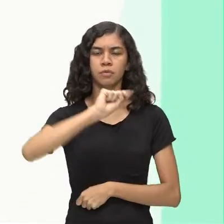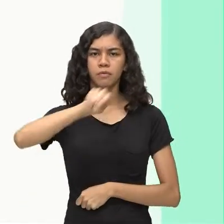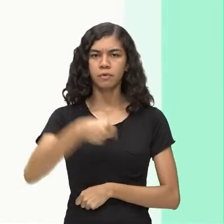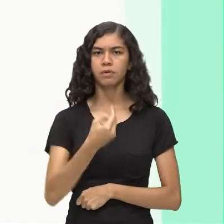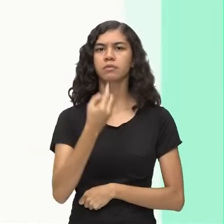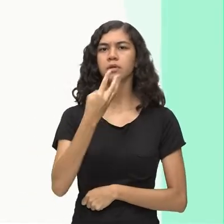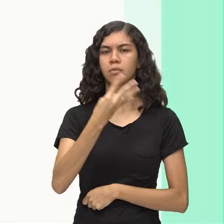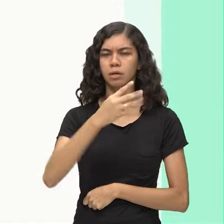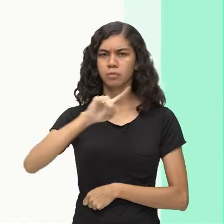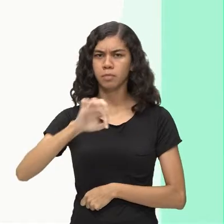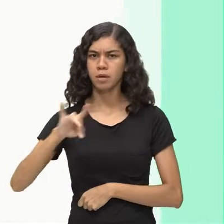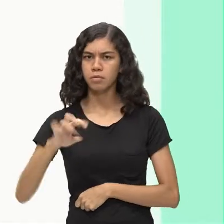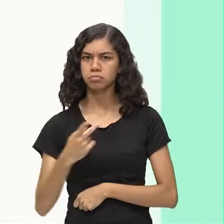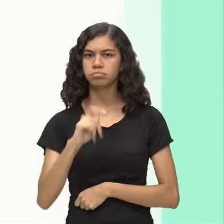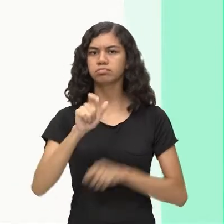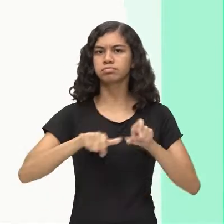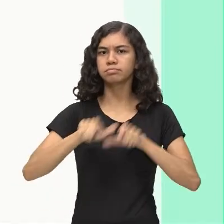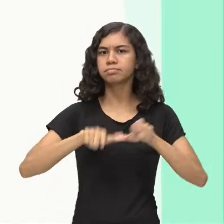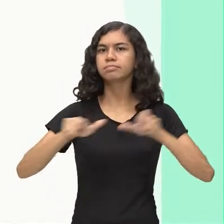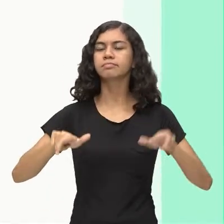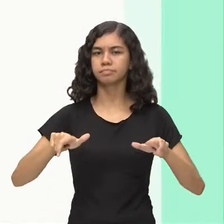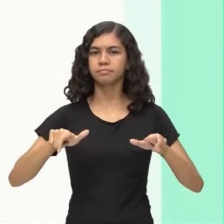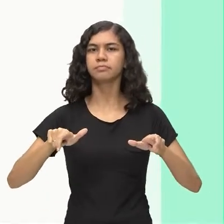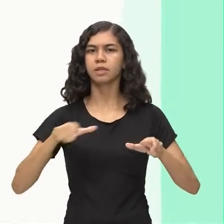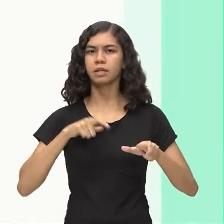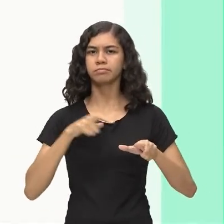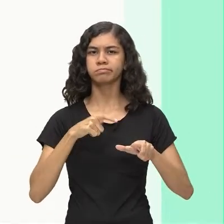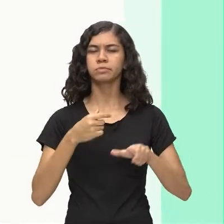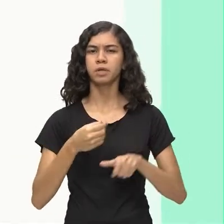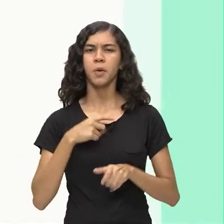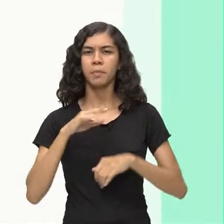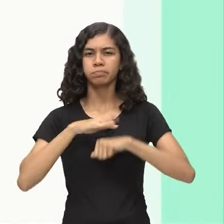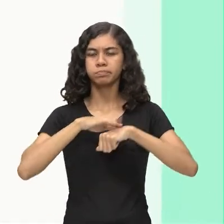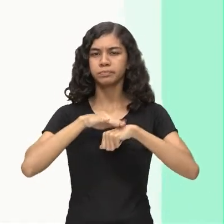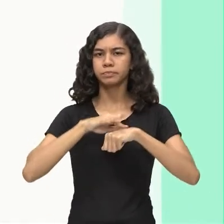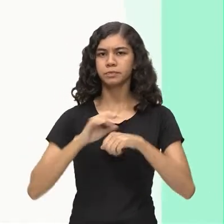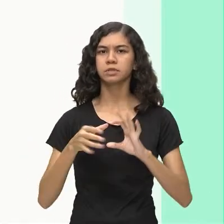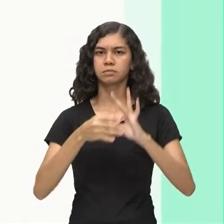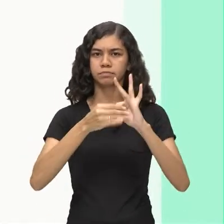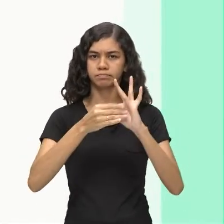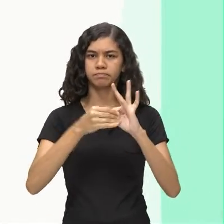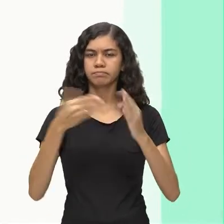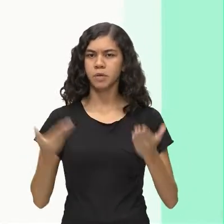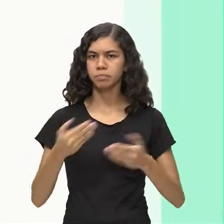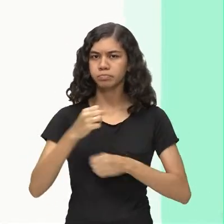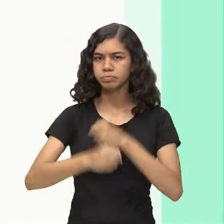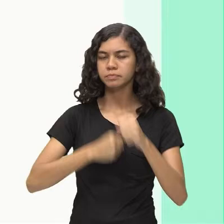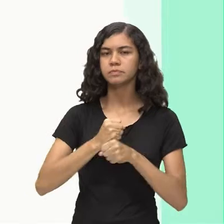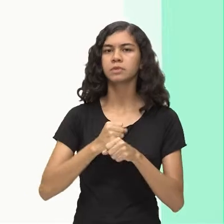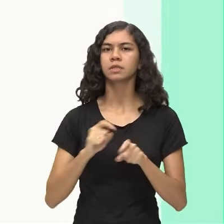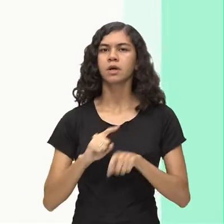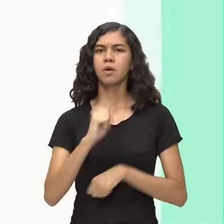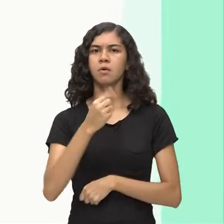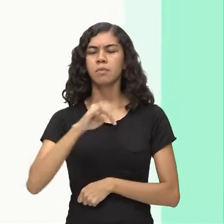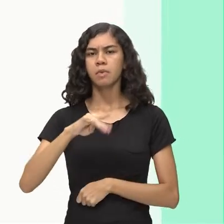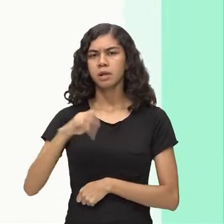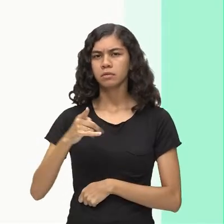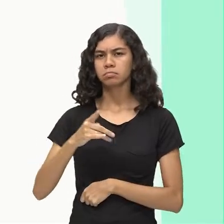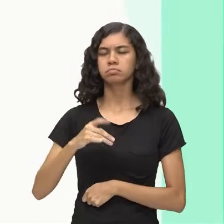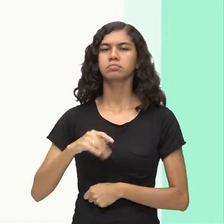38,4 milhões de pessoas no mundo que viviam com HIV nesse ano. 1,5 milhão ali de pessoas que se